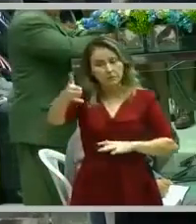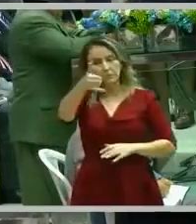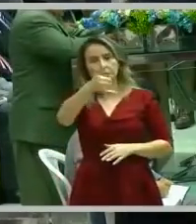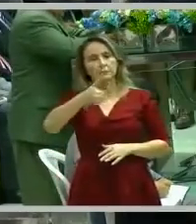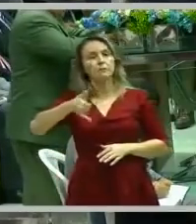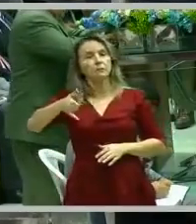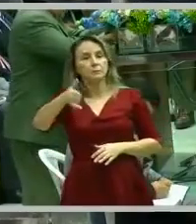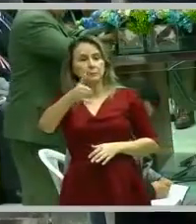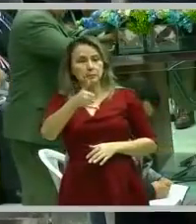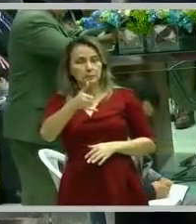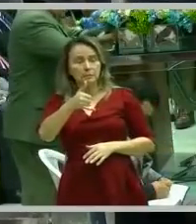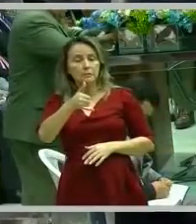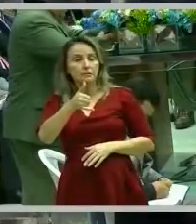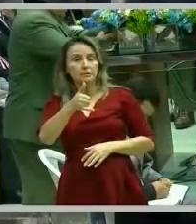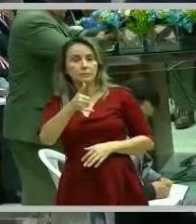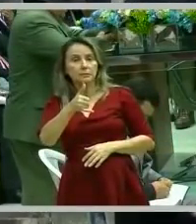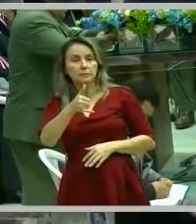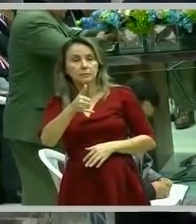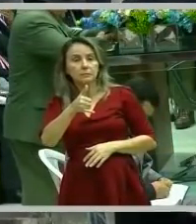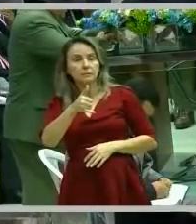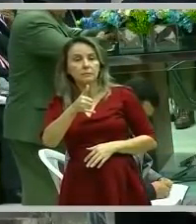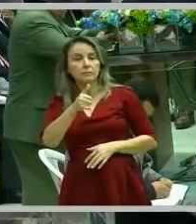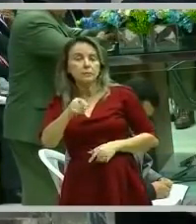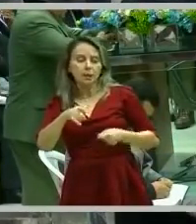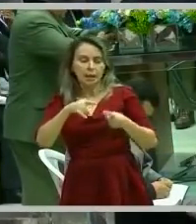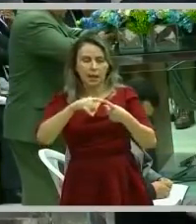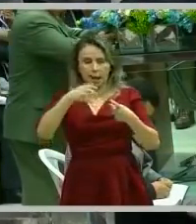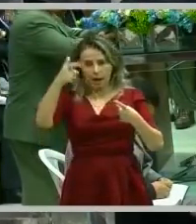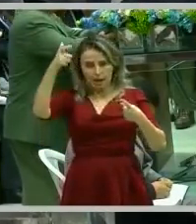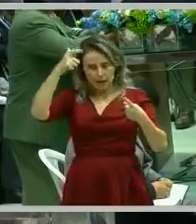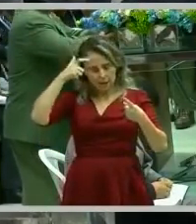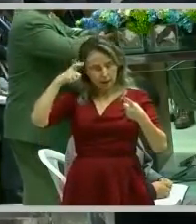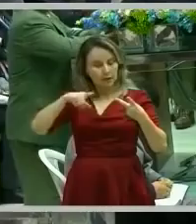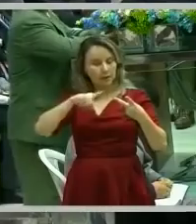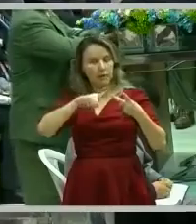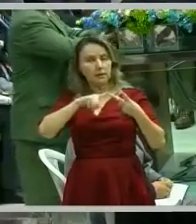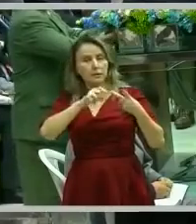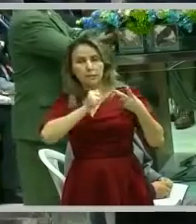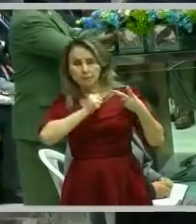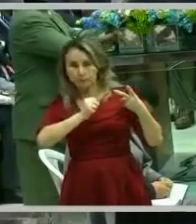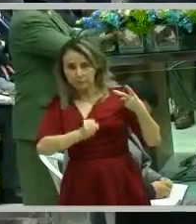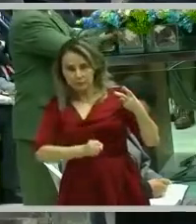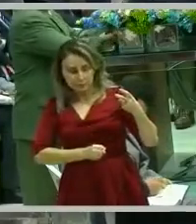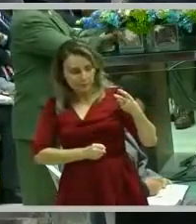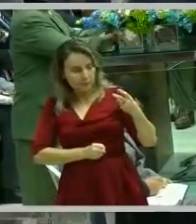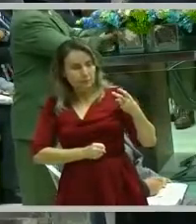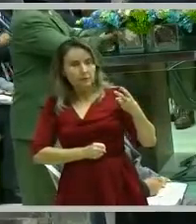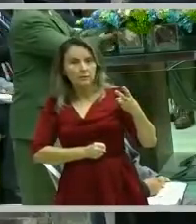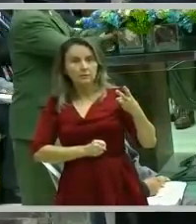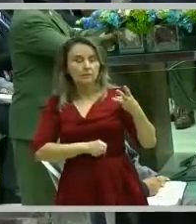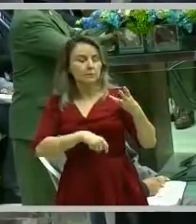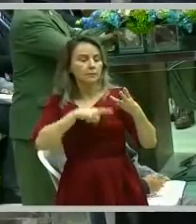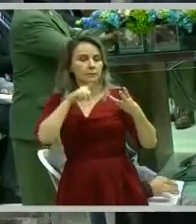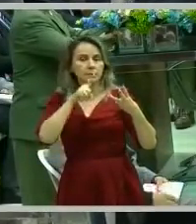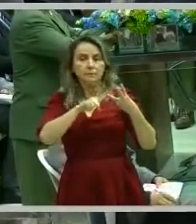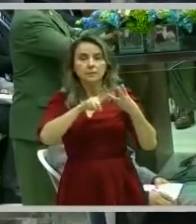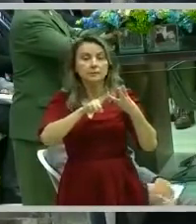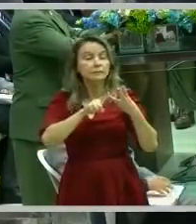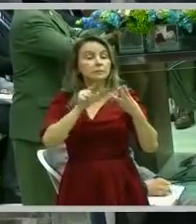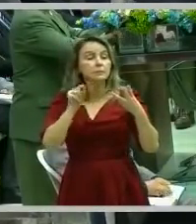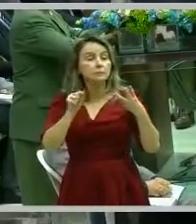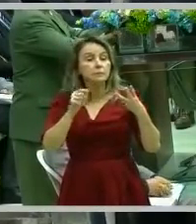sagrado quem era chamado para rei, quem era chamado para sacerdote e quem era chamado